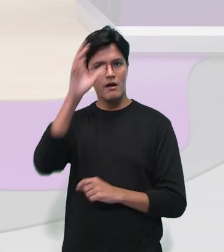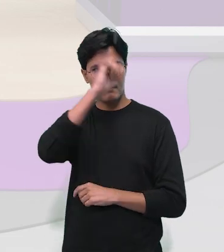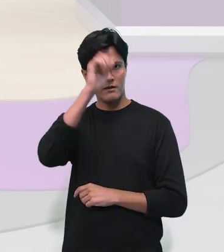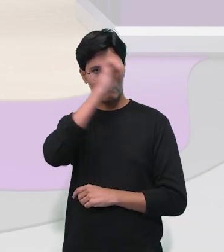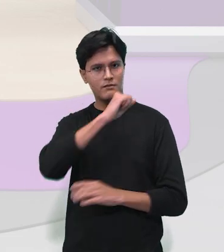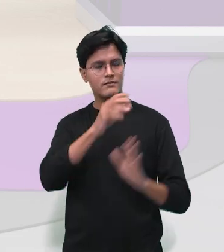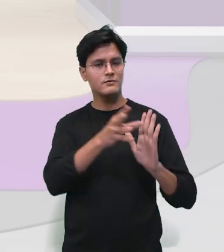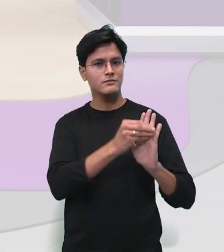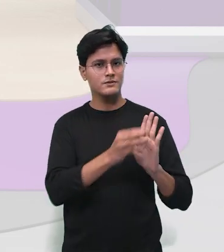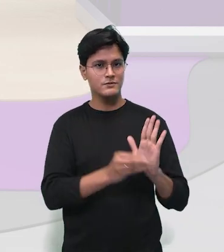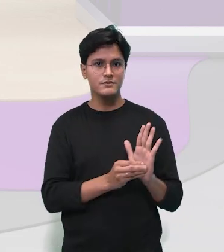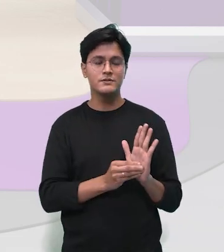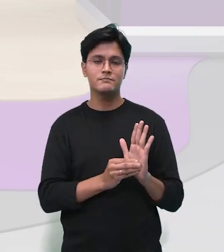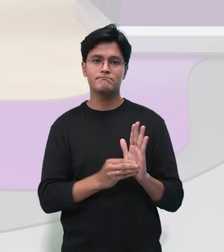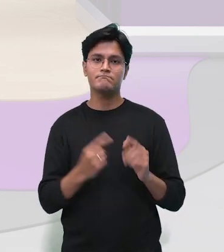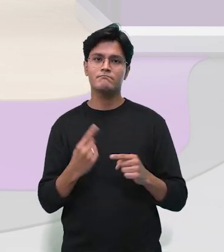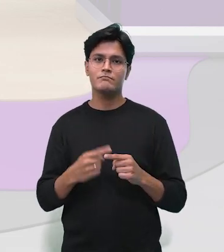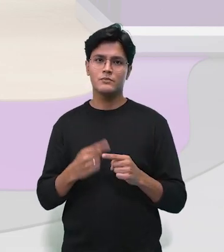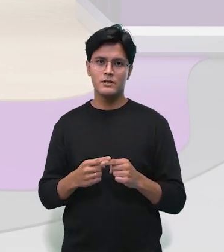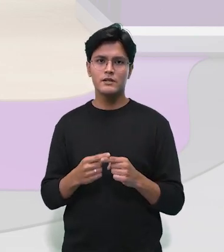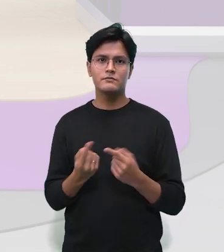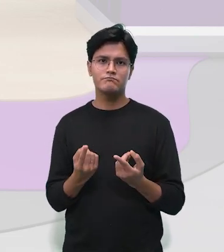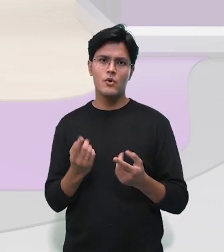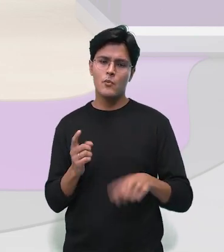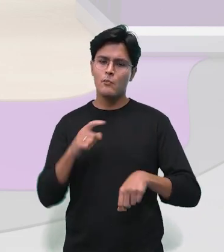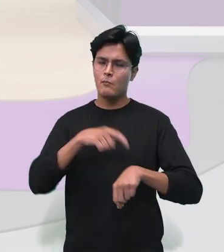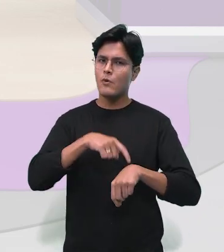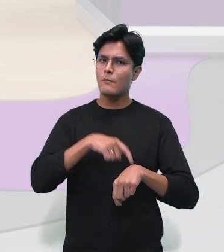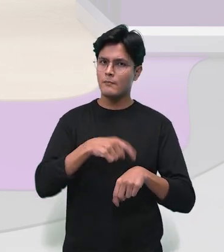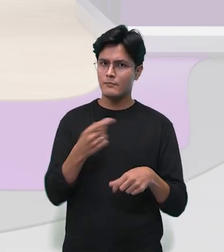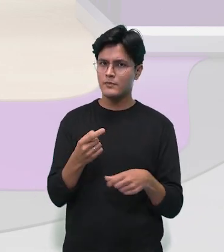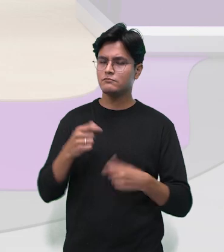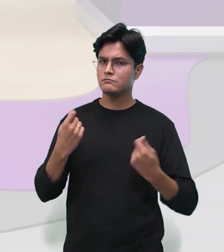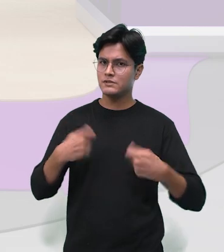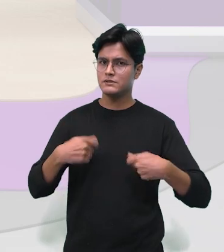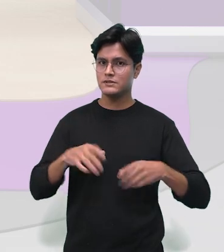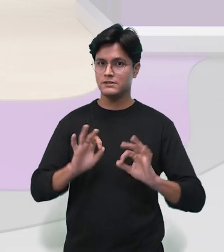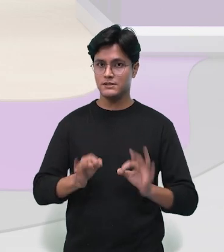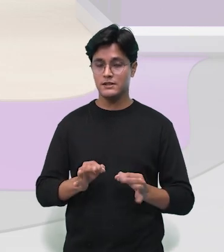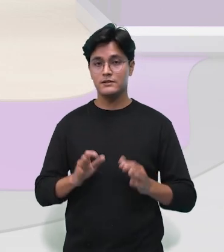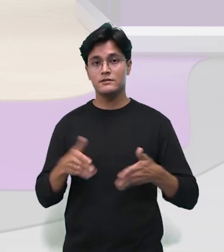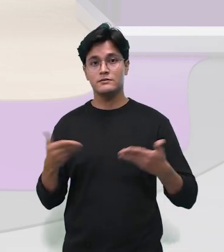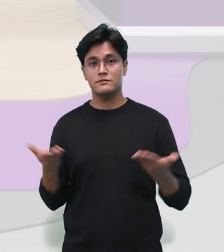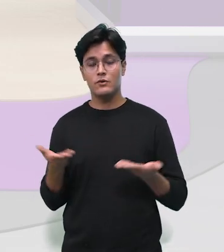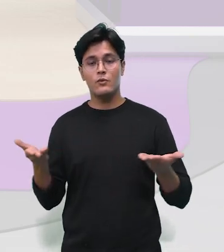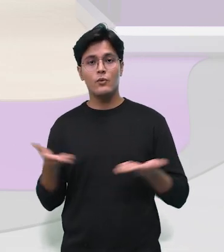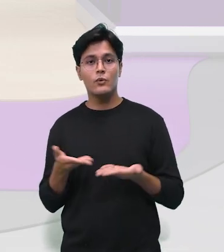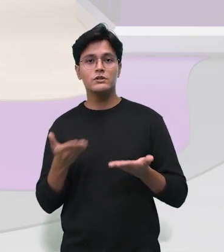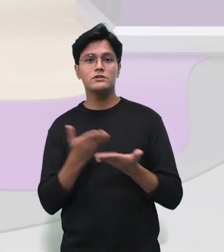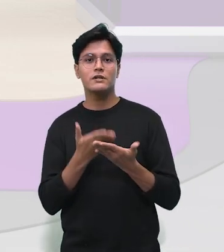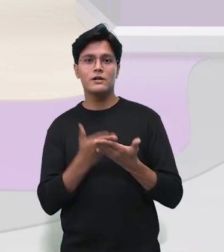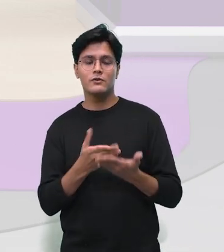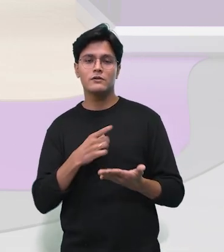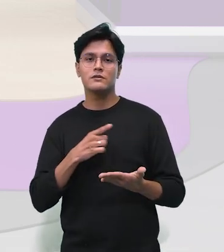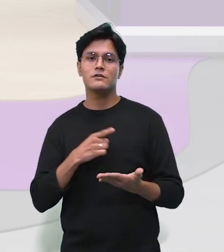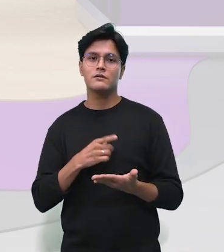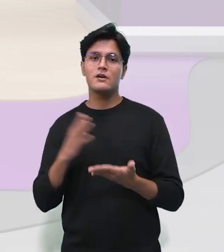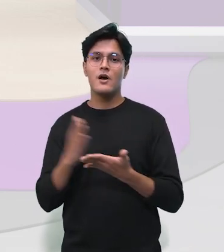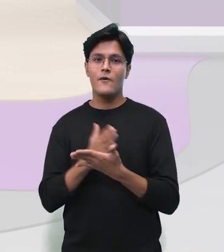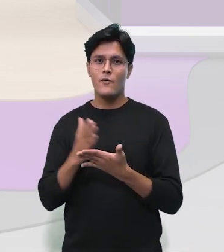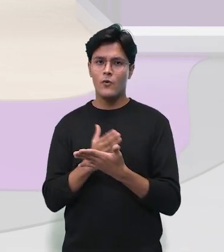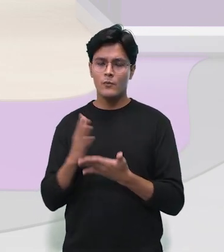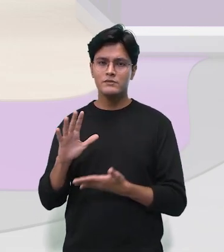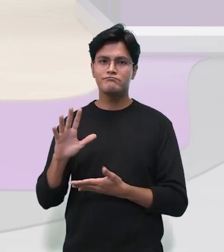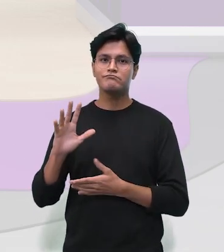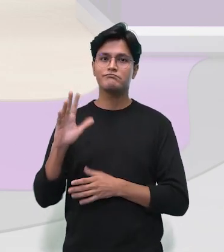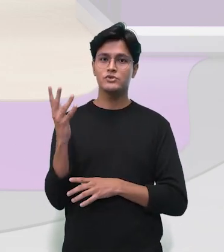né? Porque uma hora a gente vai precisar utilizar. E aí nessa nossa aula de hoje eu trouxe aqui algumas situações, problemas que